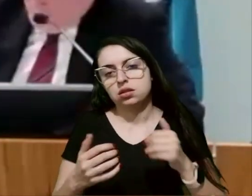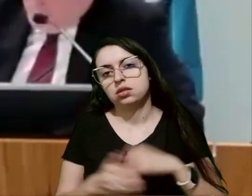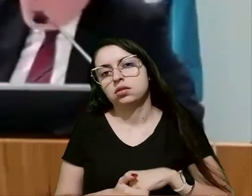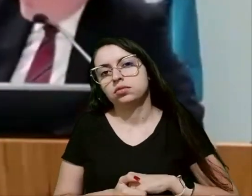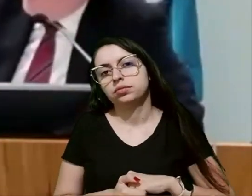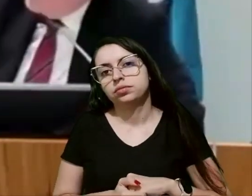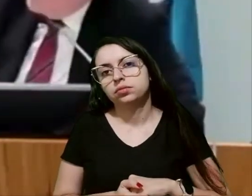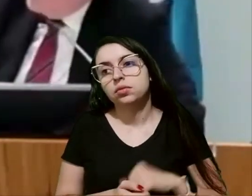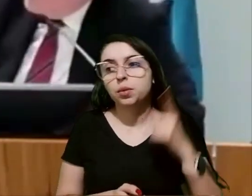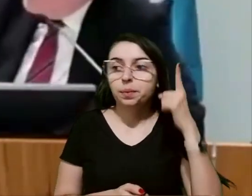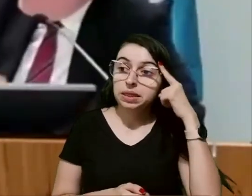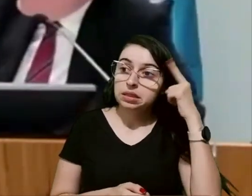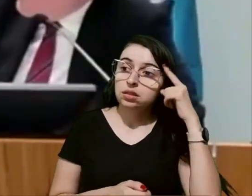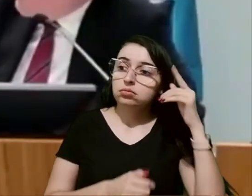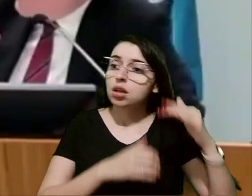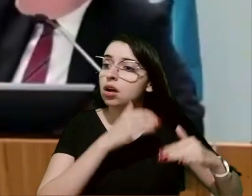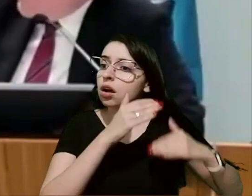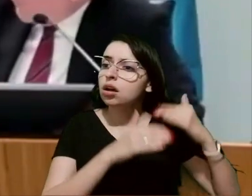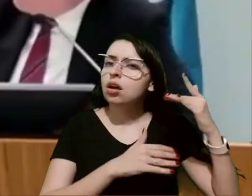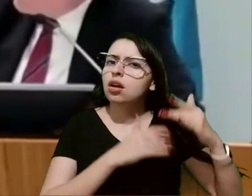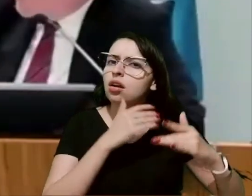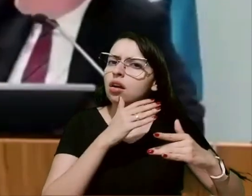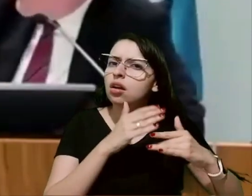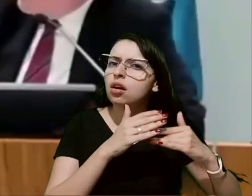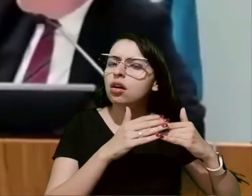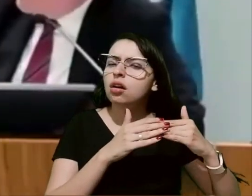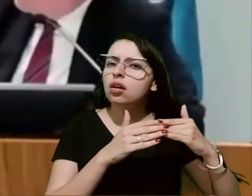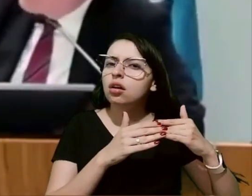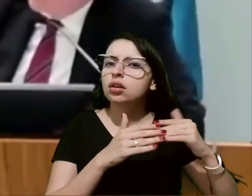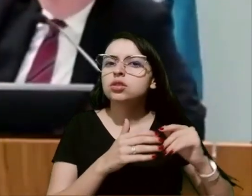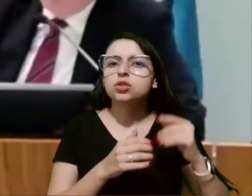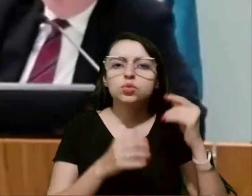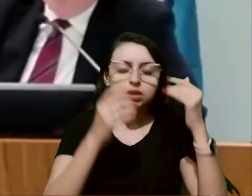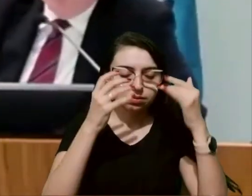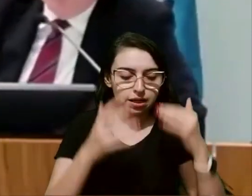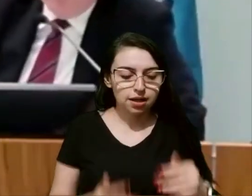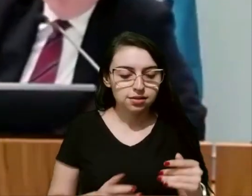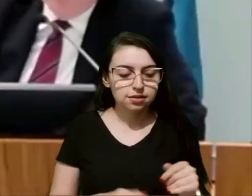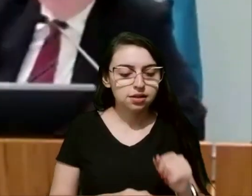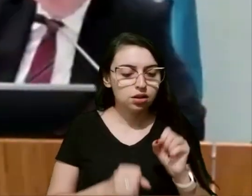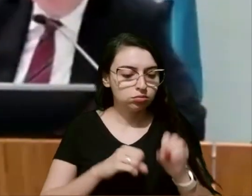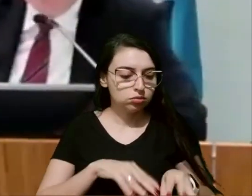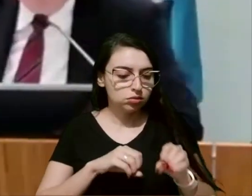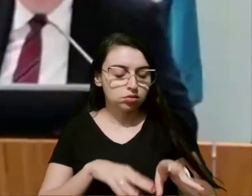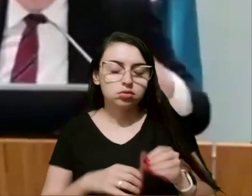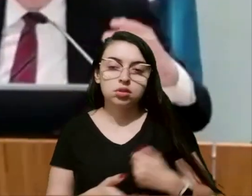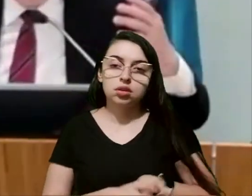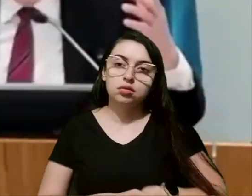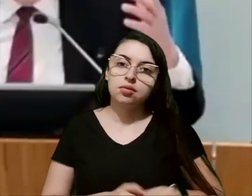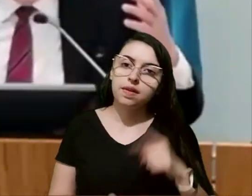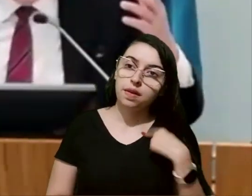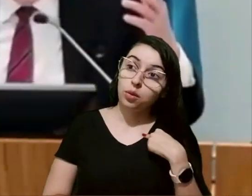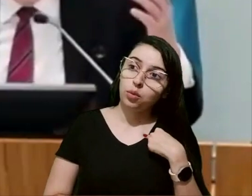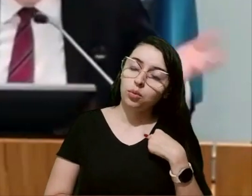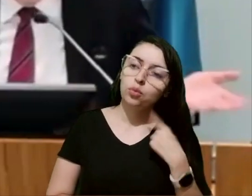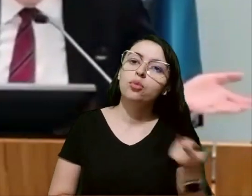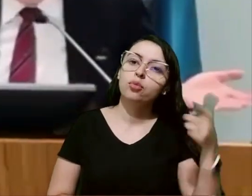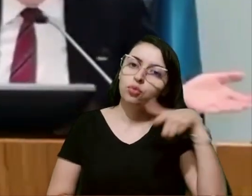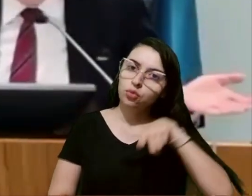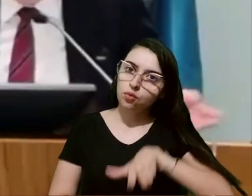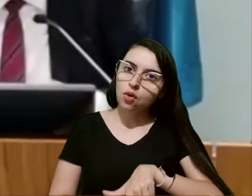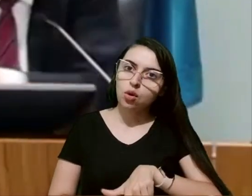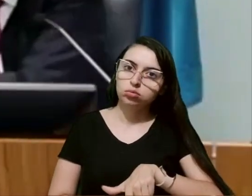esse relato, isso do meu pensamento ao longo da sua explicação, da sua aula, e aí